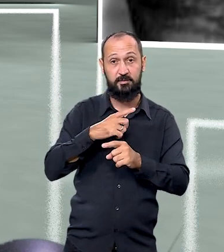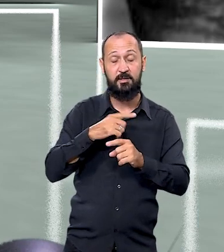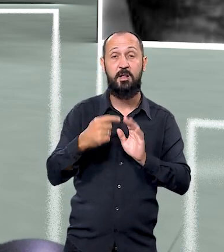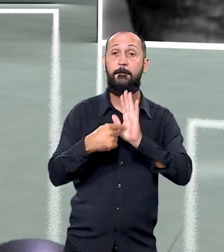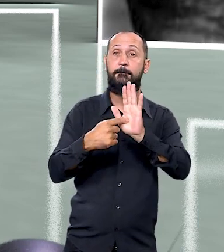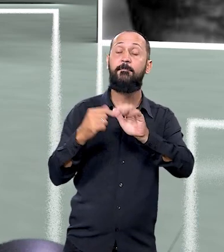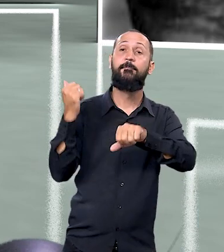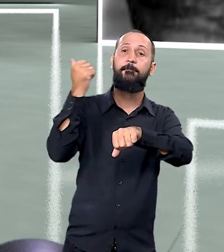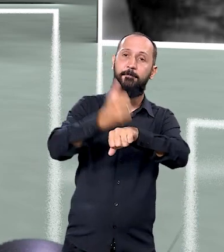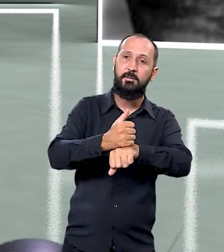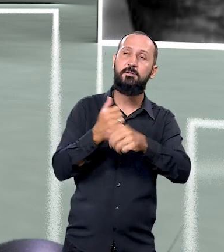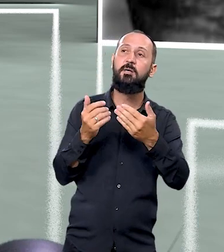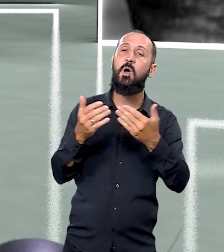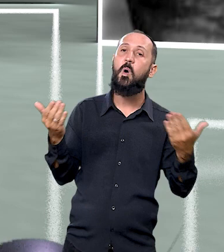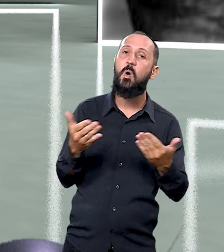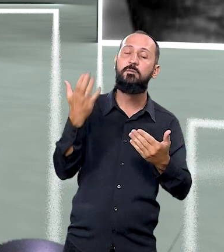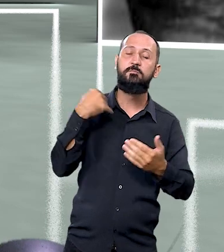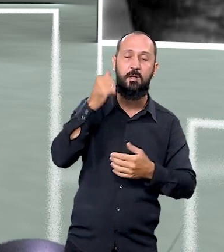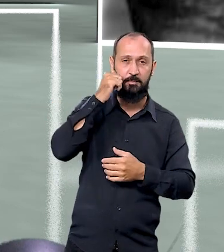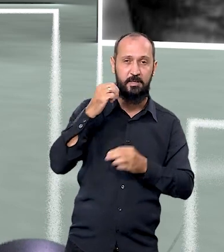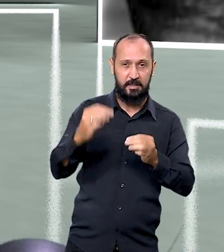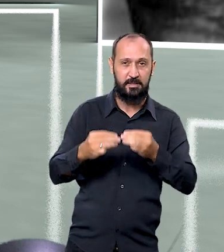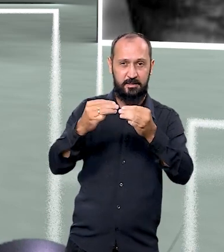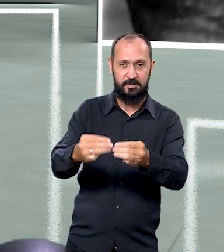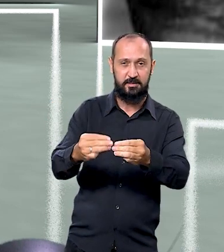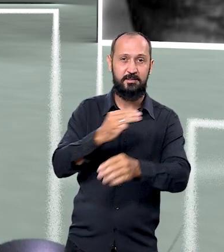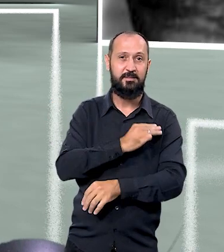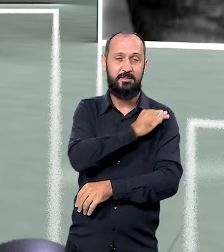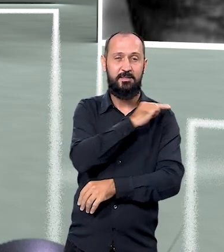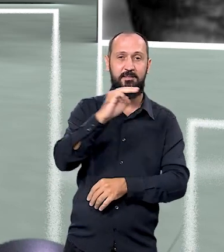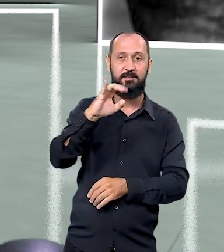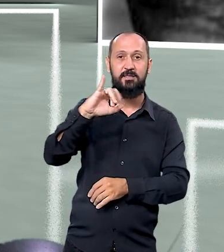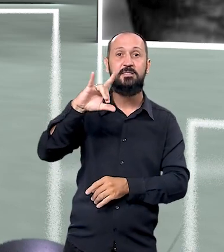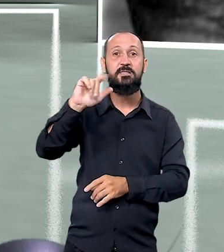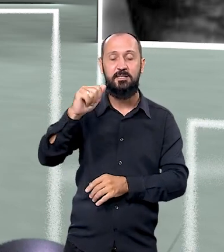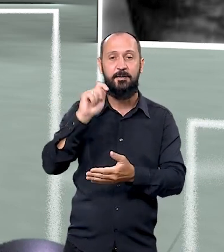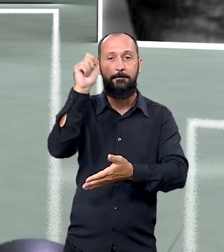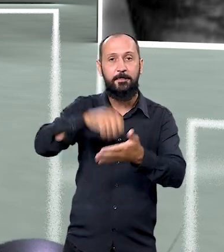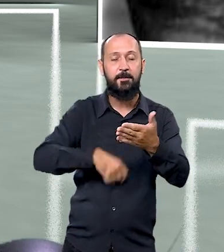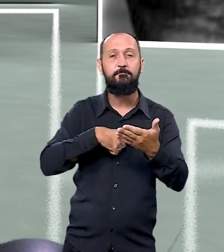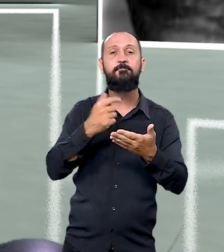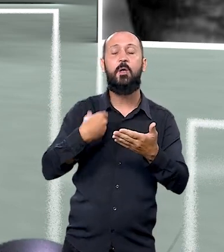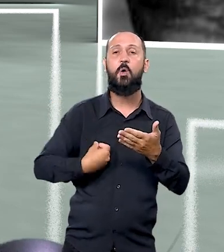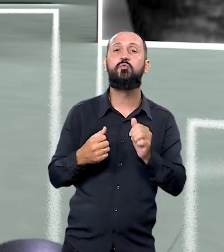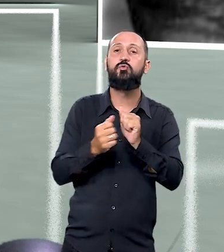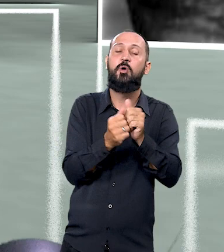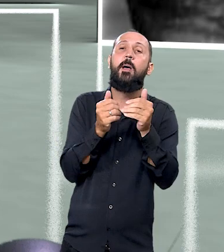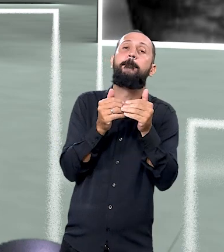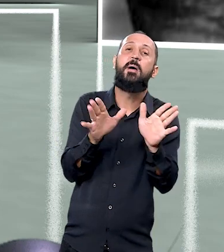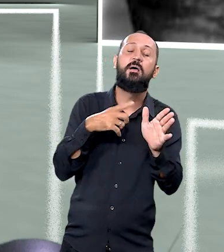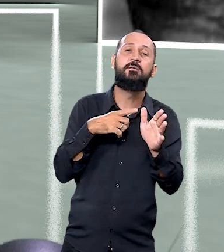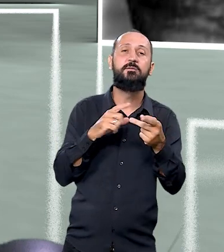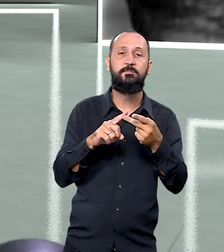aqui para assinatura dos termos de cooperação para o lançamento de mais 2 unidades da Casa da Mulher Brasileira, uma no município